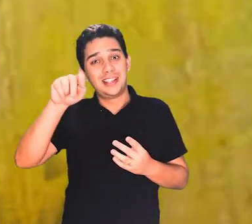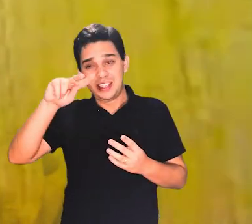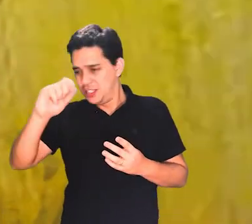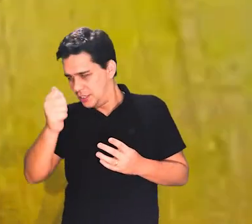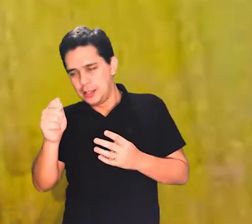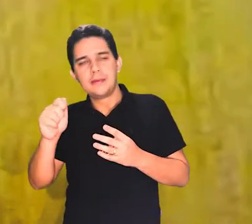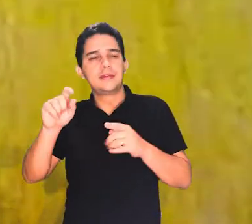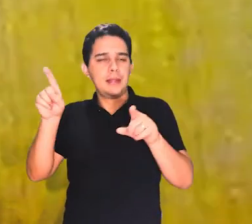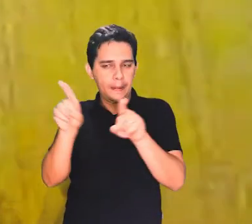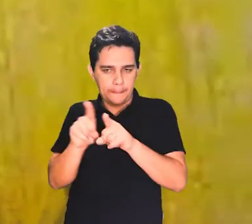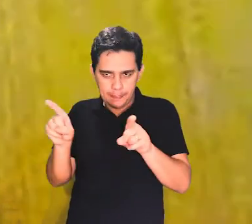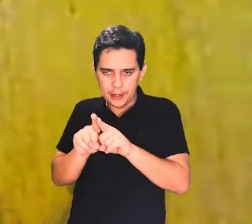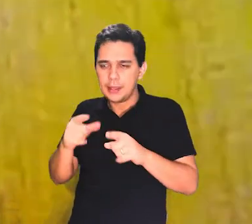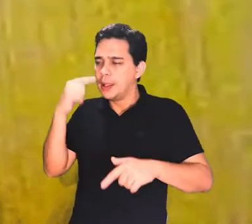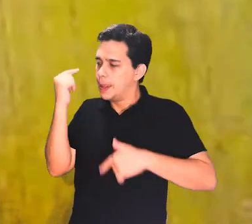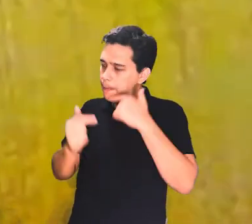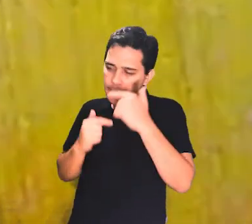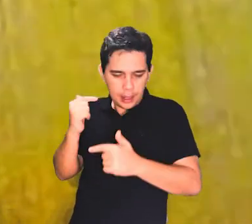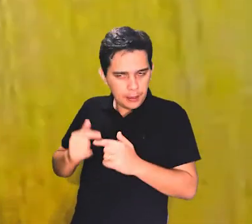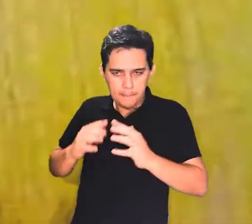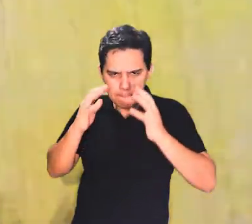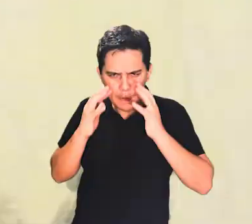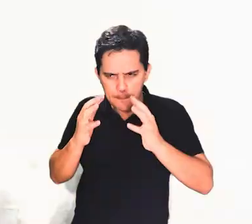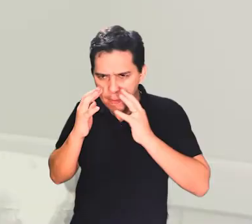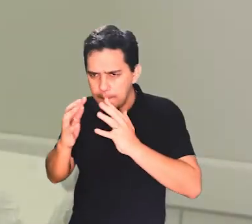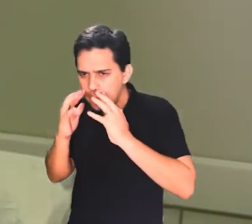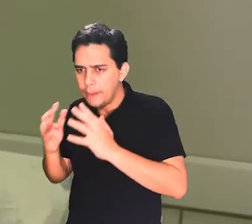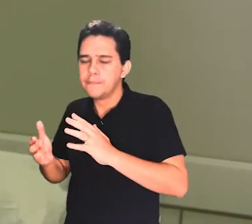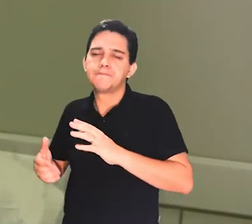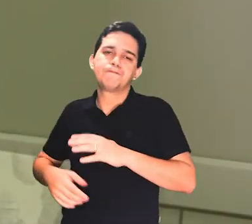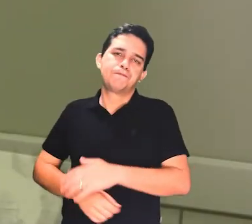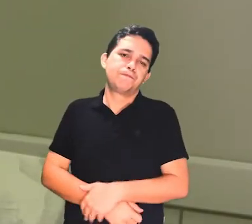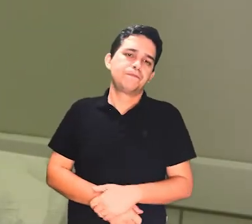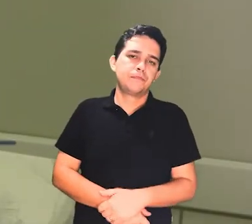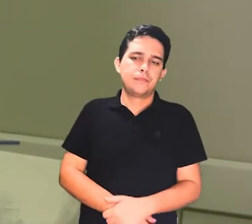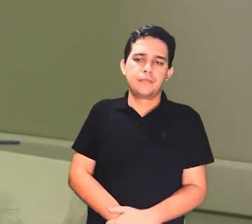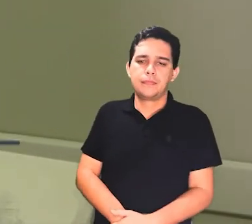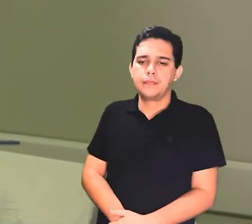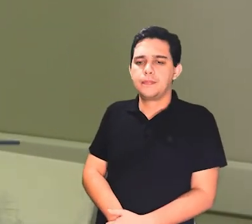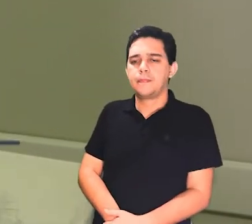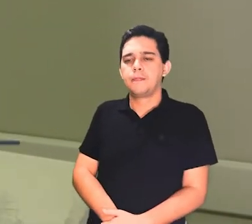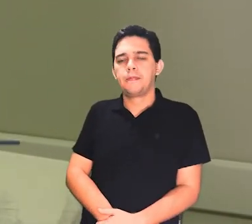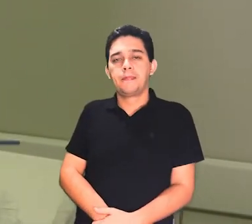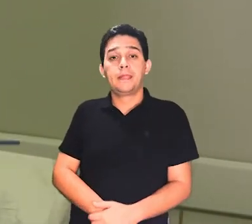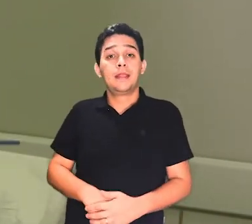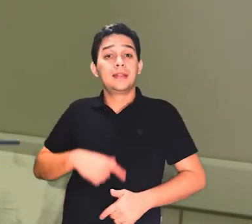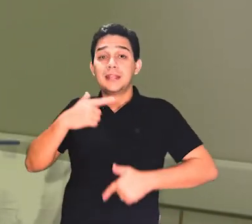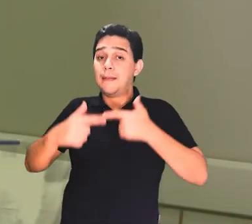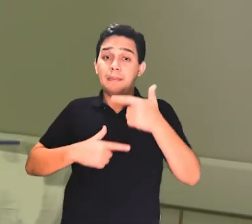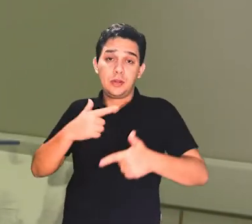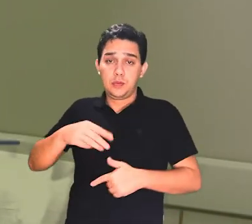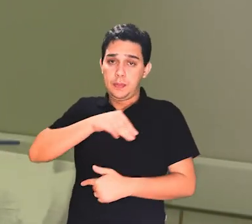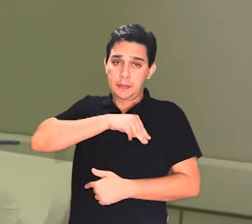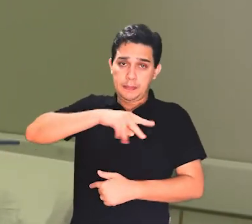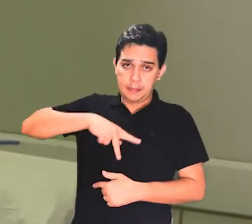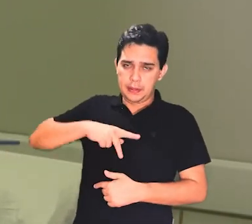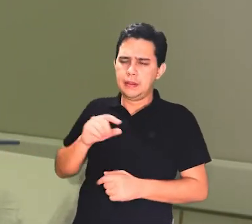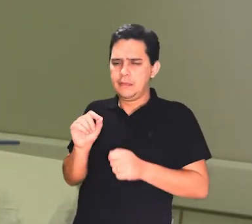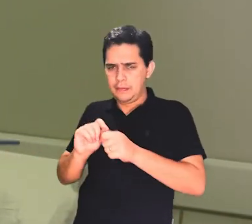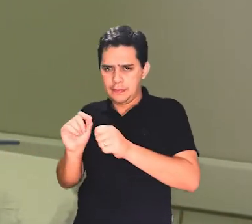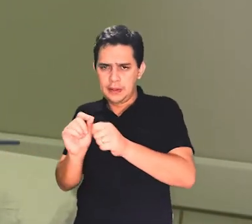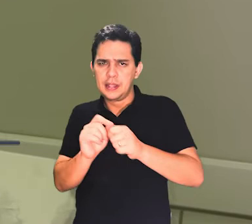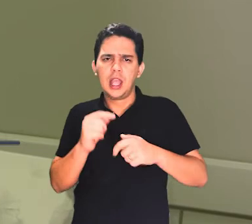coletivo, já tem inclusive o relatório do GAT finalizado. Que esse trabalho que o Ministério Público faz, ele é um